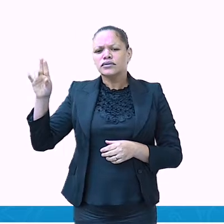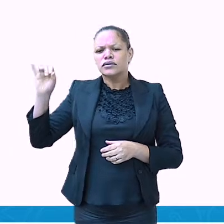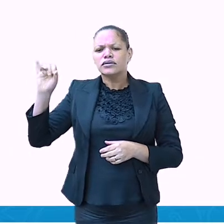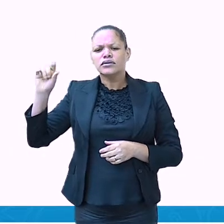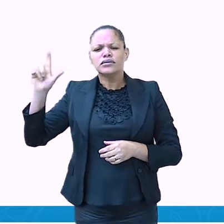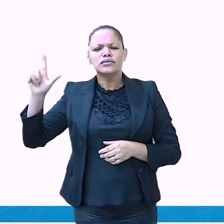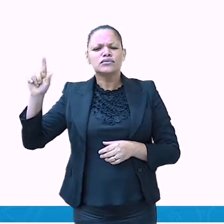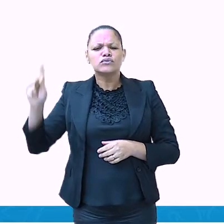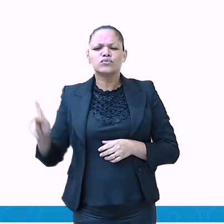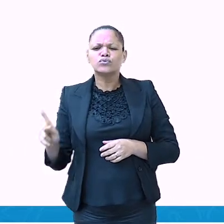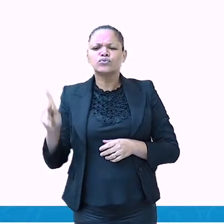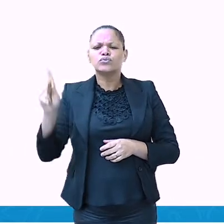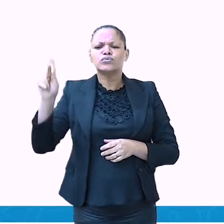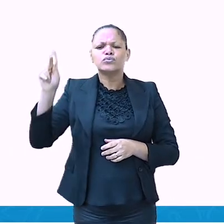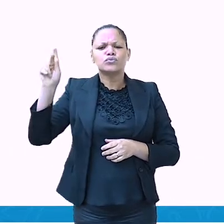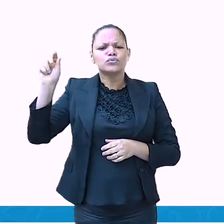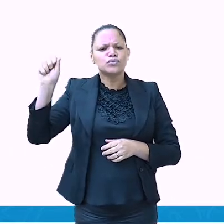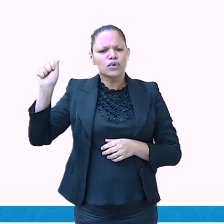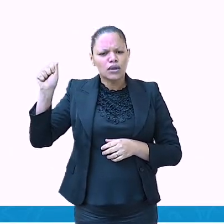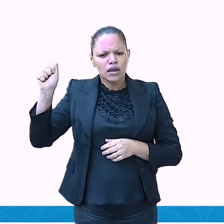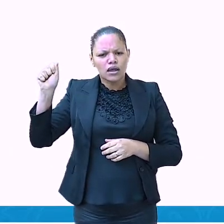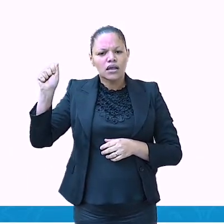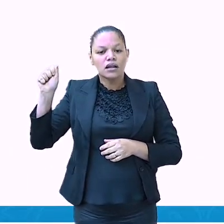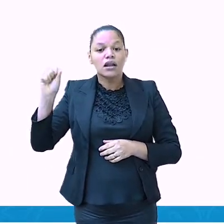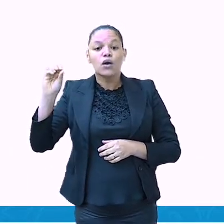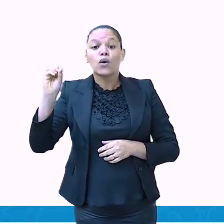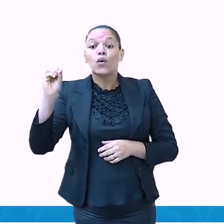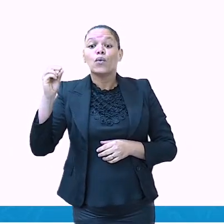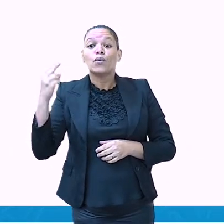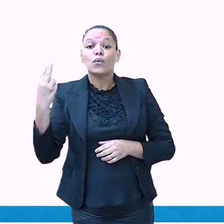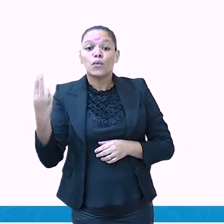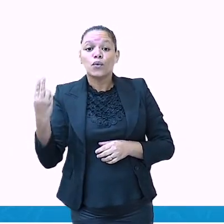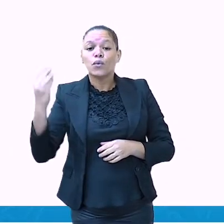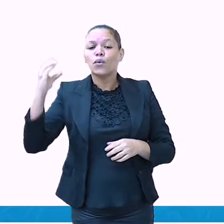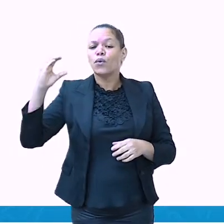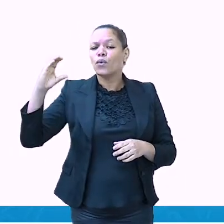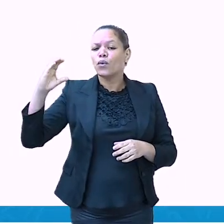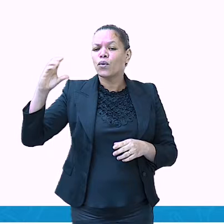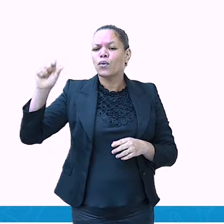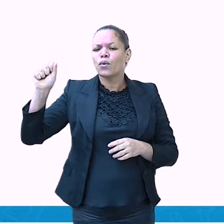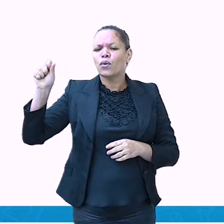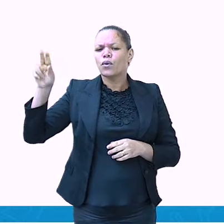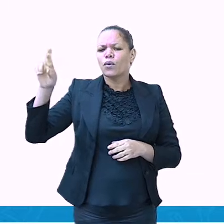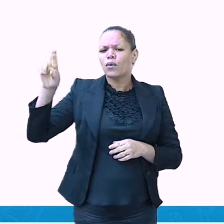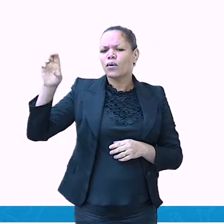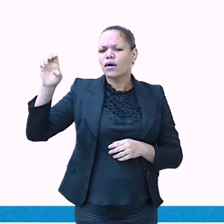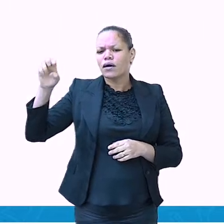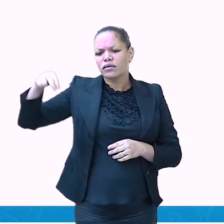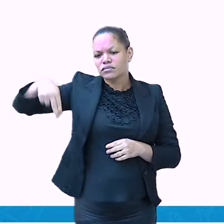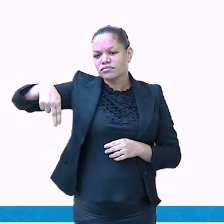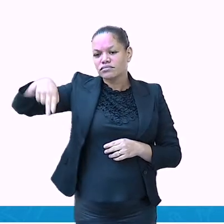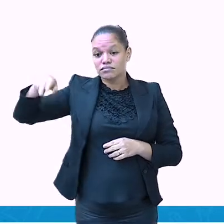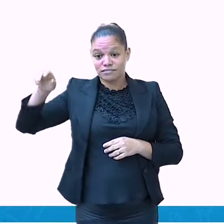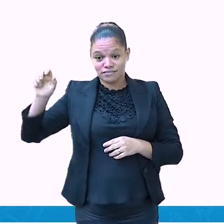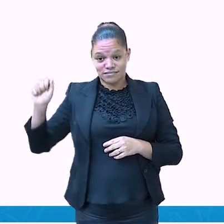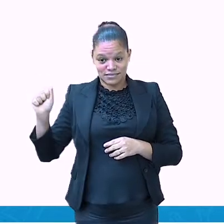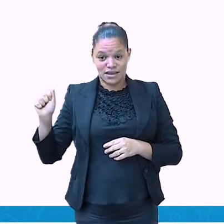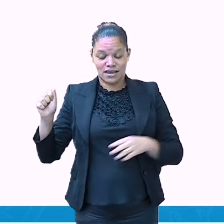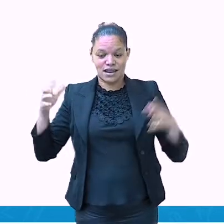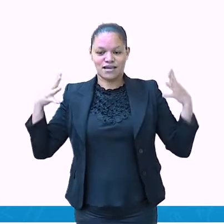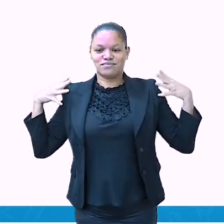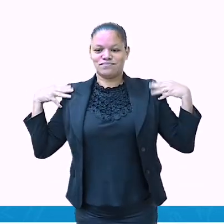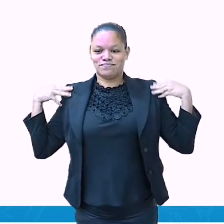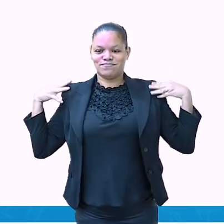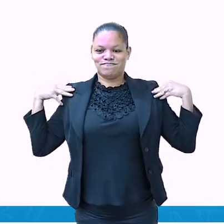com que tenha músculos ali para eles baterem as suas asas, tá? Eles têm